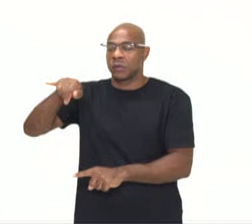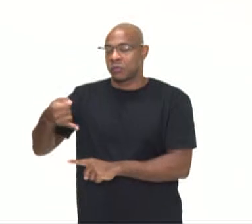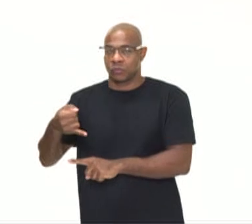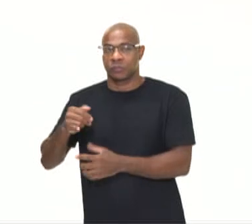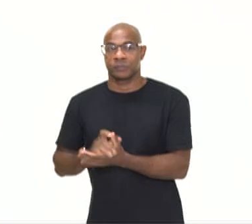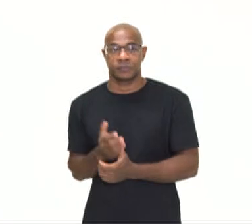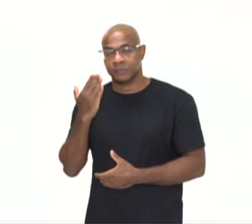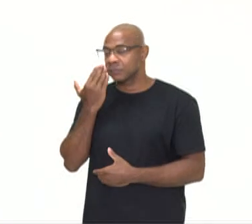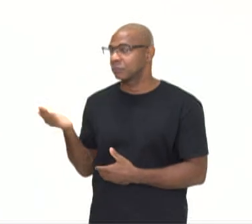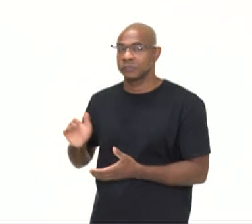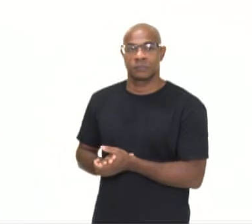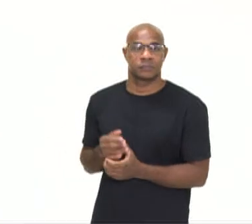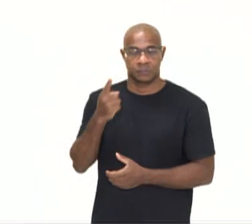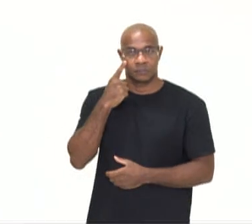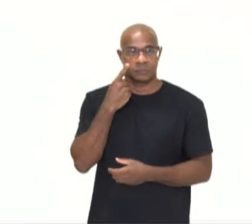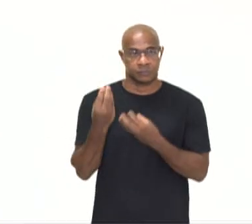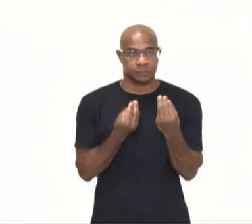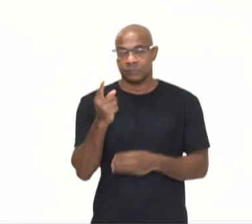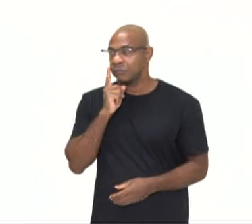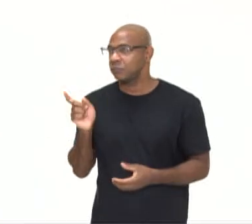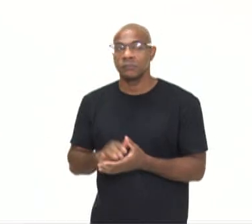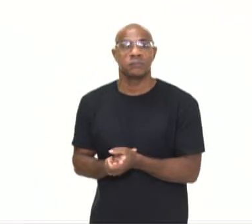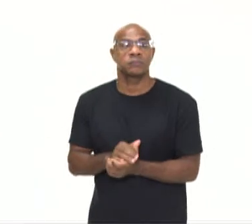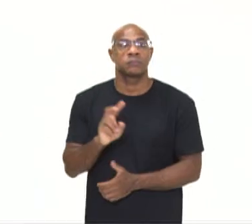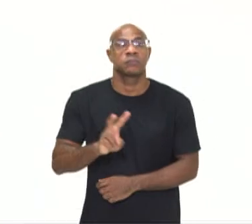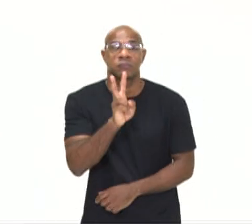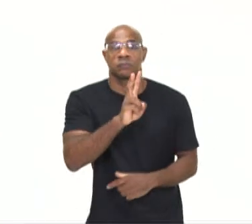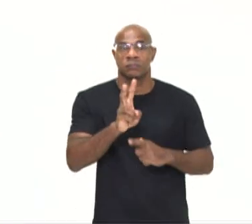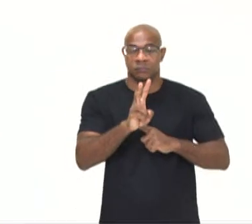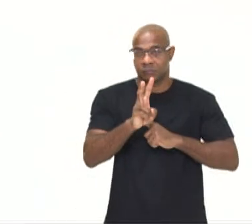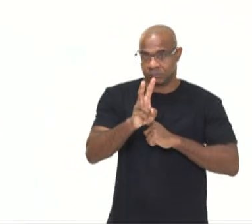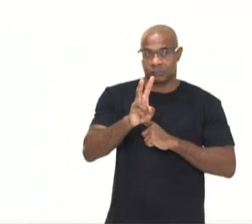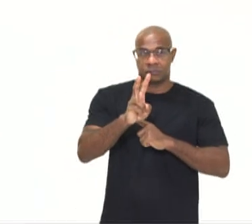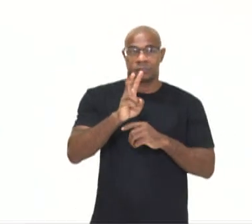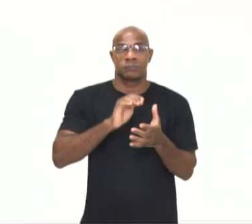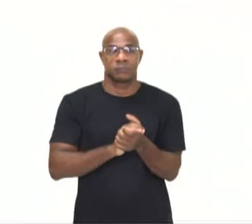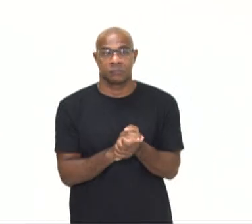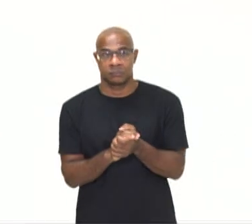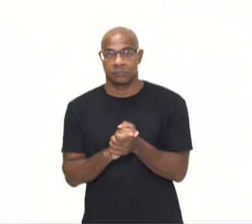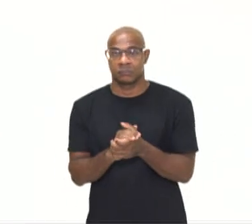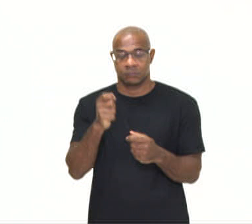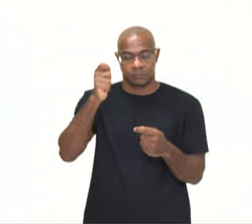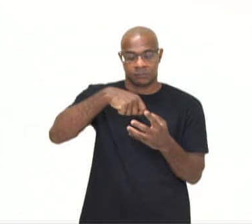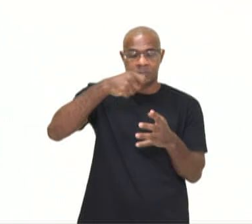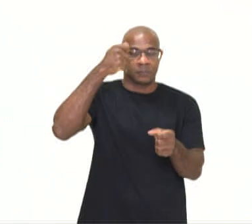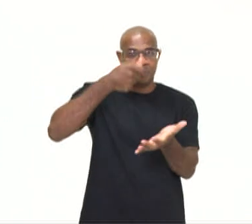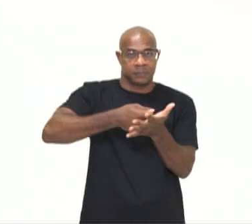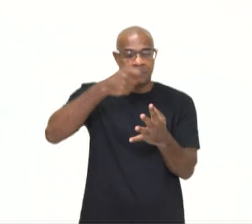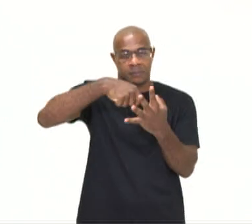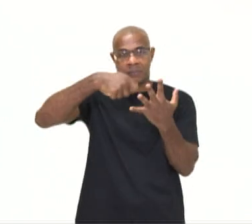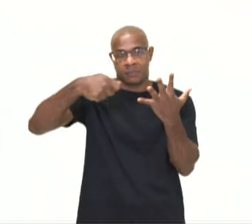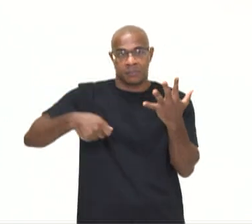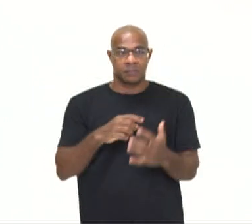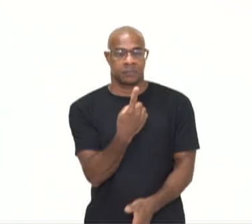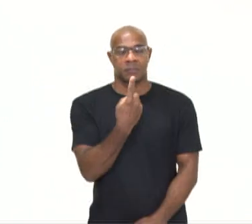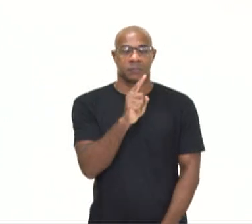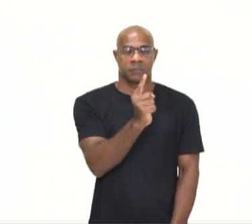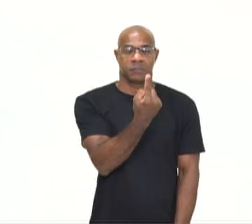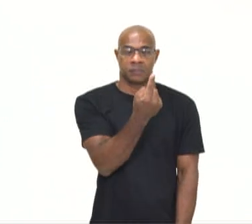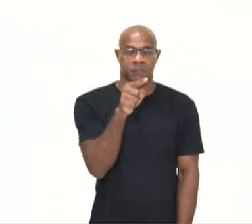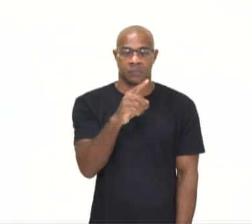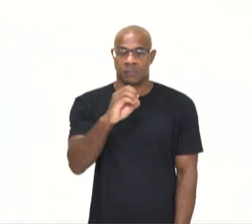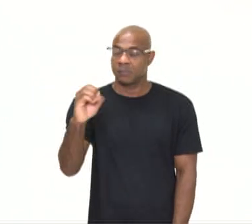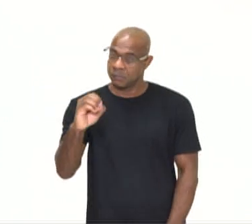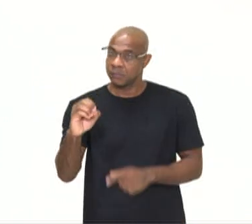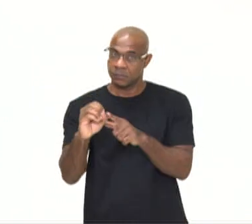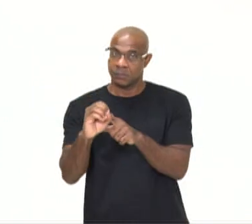nesse caso aqui, nós temos o seguinte, o valor que ela vai financiar, que ela vai parcelar, são R$1.000. Por